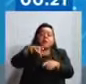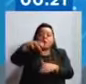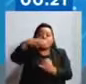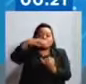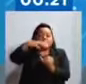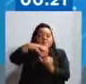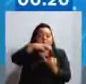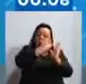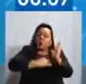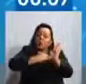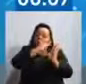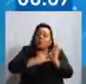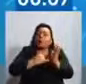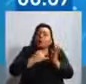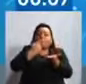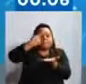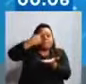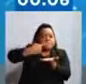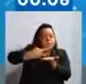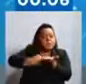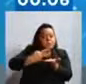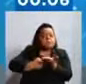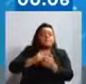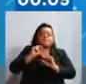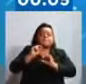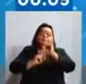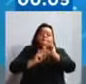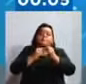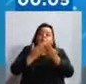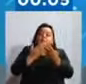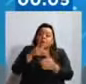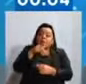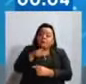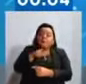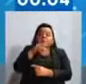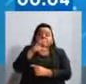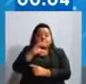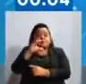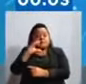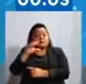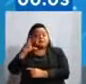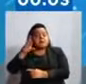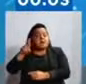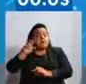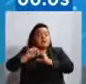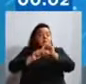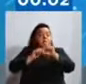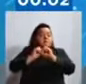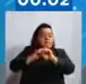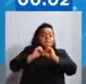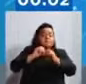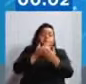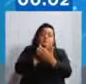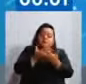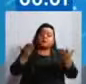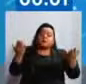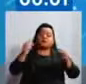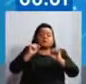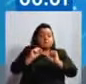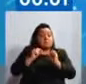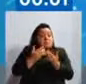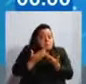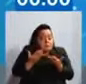as evangélicas como as católicas. Outra coisa, fazer o PCCR da educação, valorizar, reconhecer, capacitar e treinar o nosso